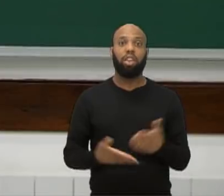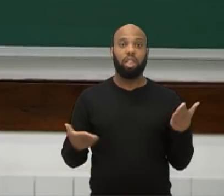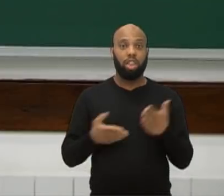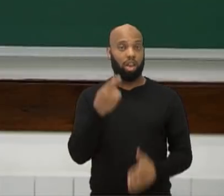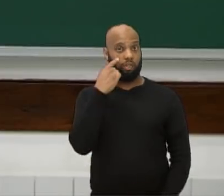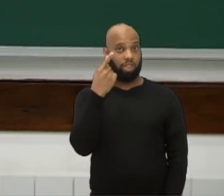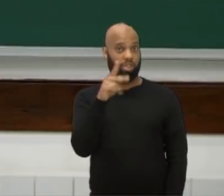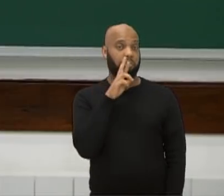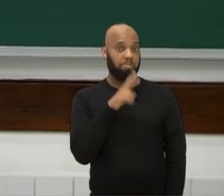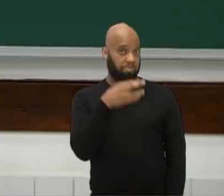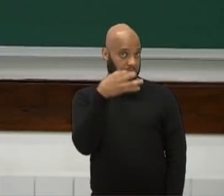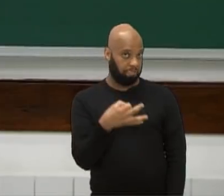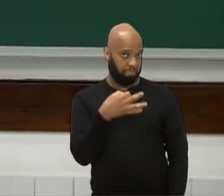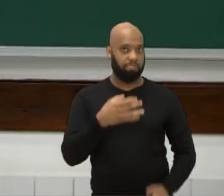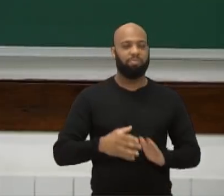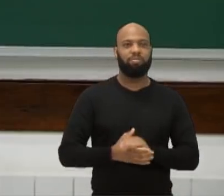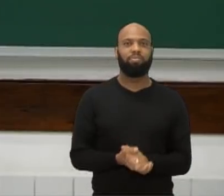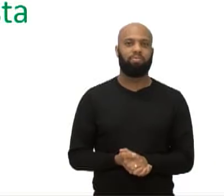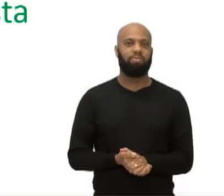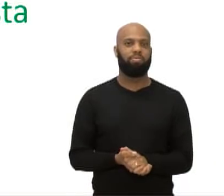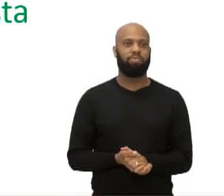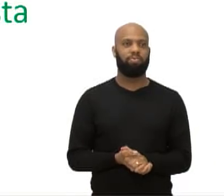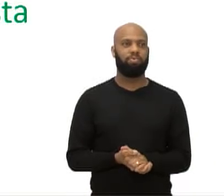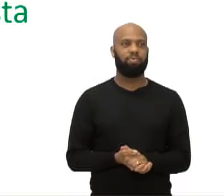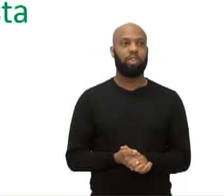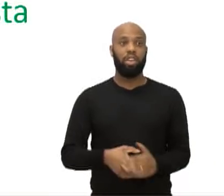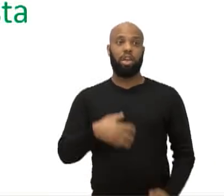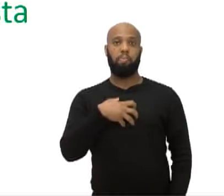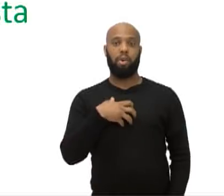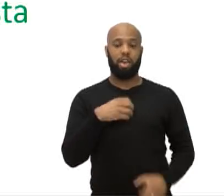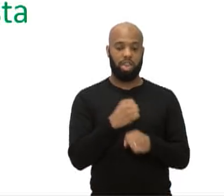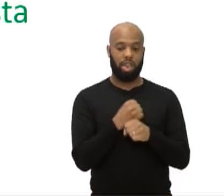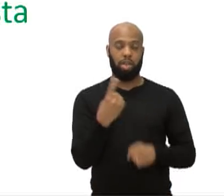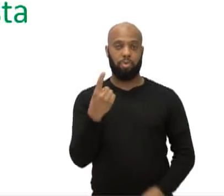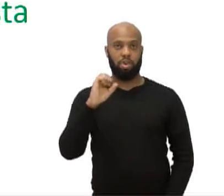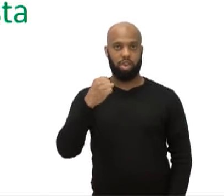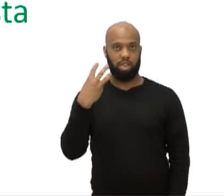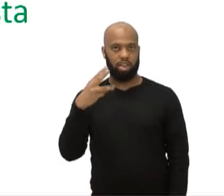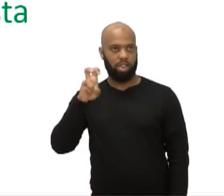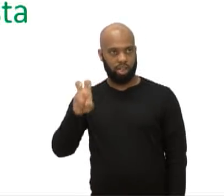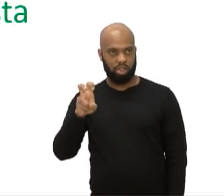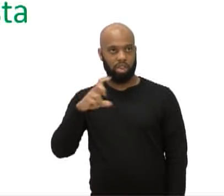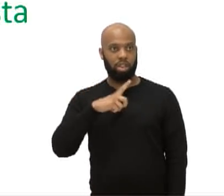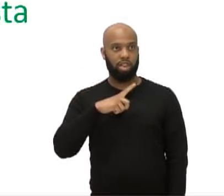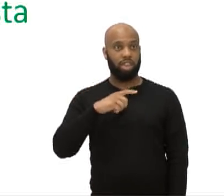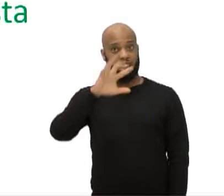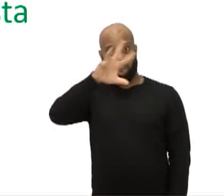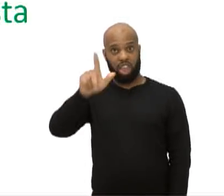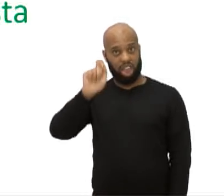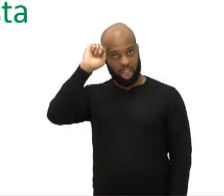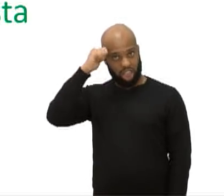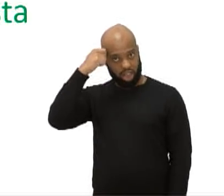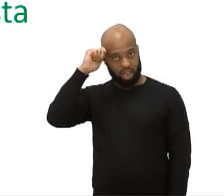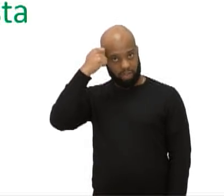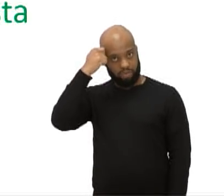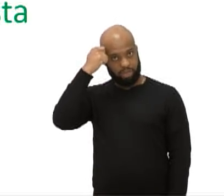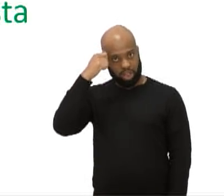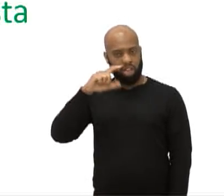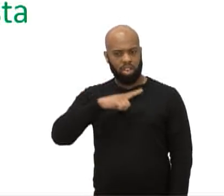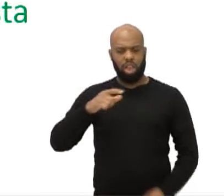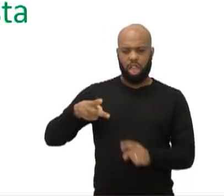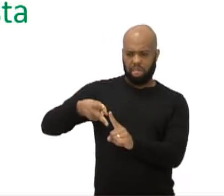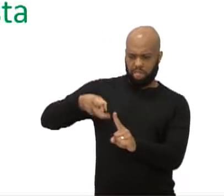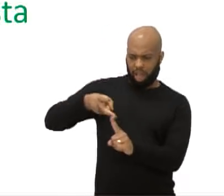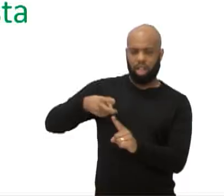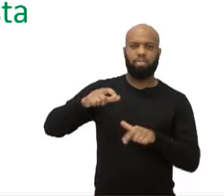Vamos ver a resposta correta? Na Bahia de 1835, os africanos afrodescendentes eram